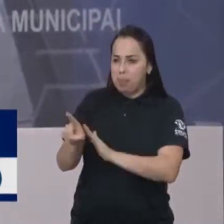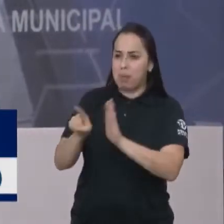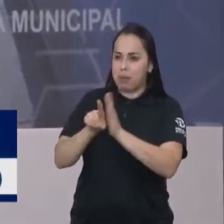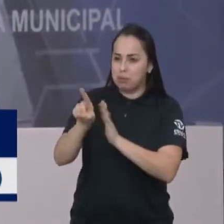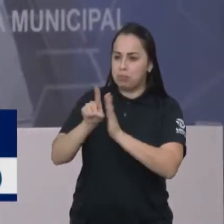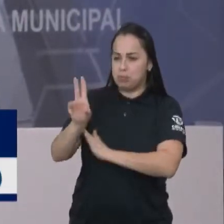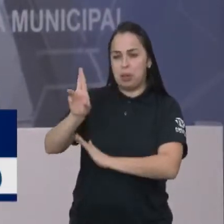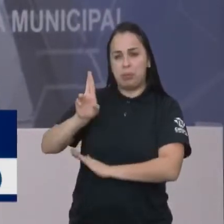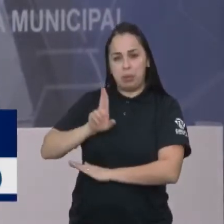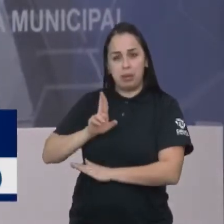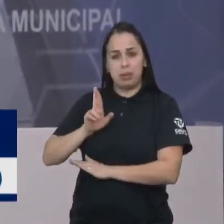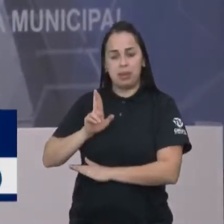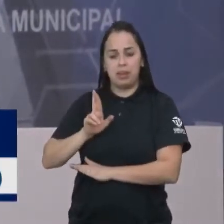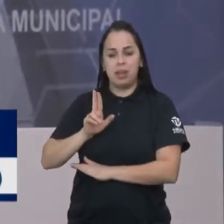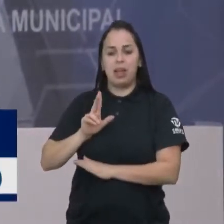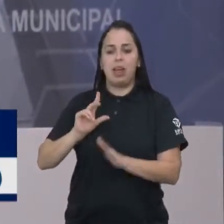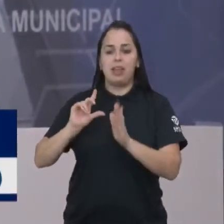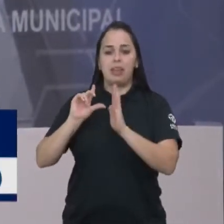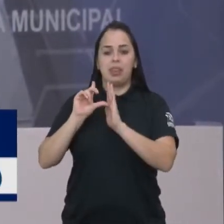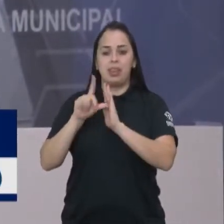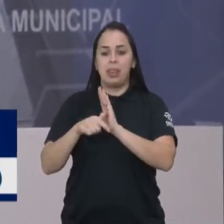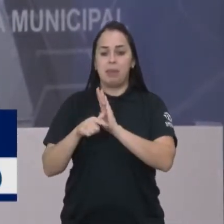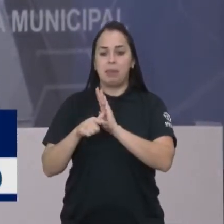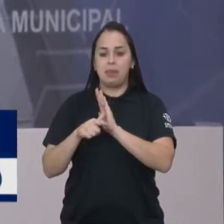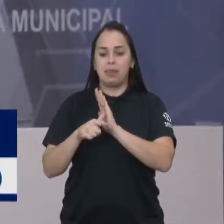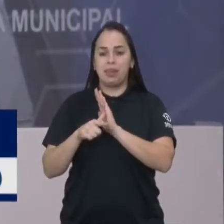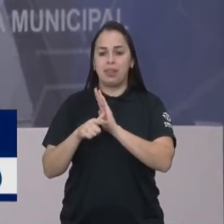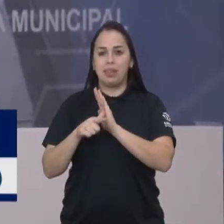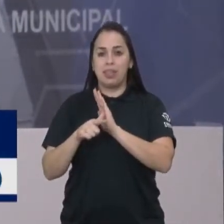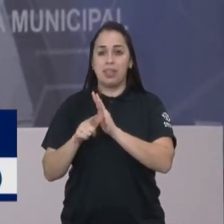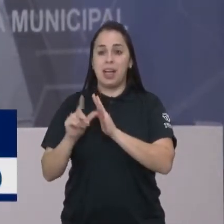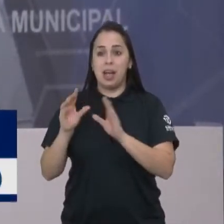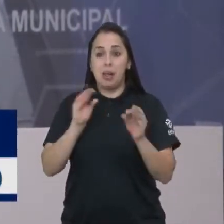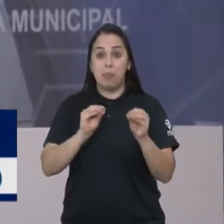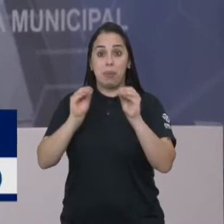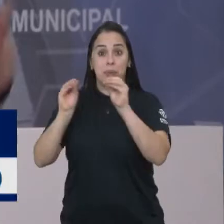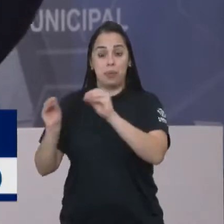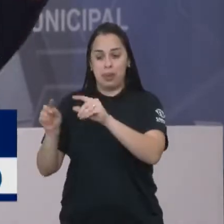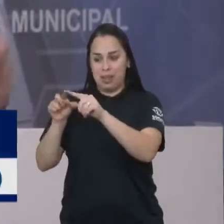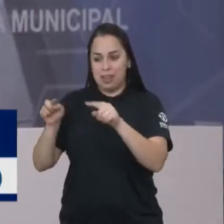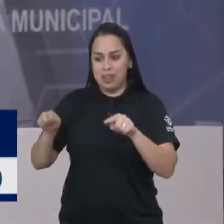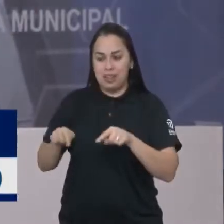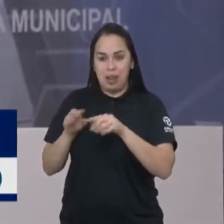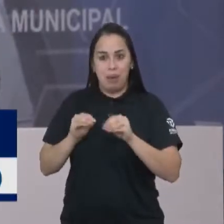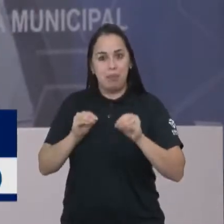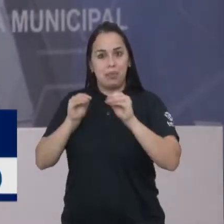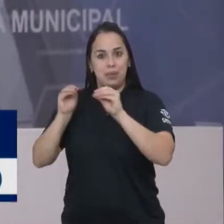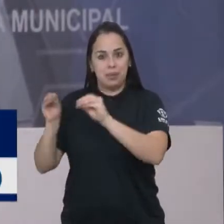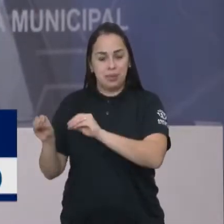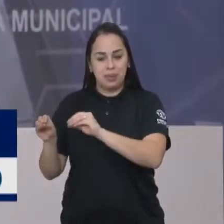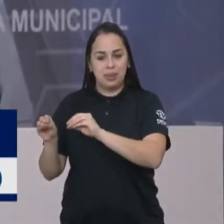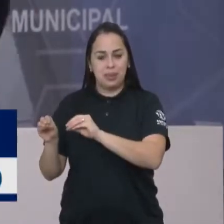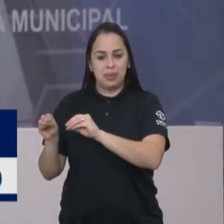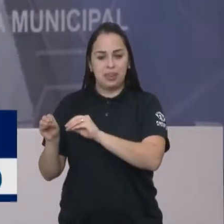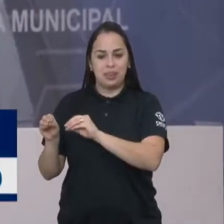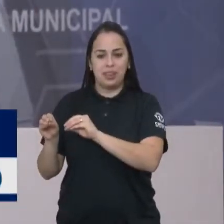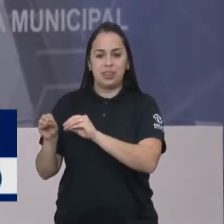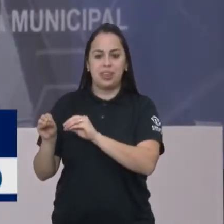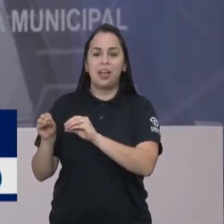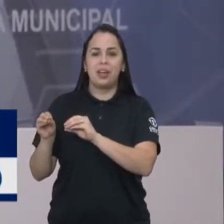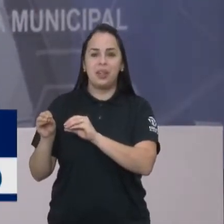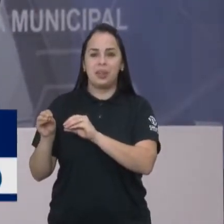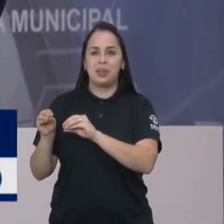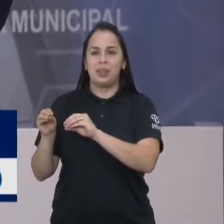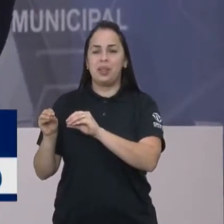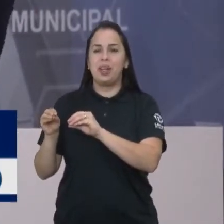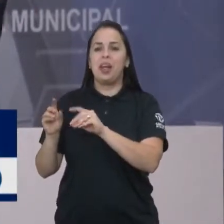chegou um momento que ele saiu do segundo andar, né? E o Eduardo